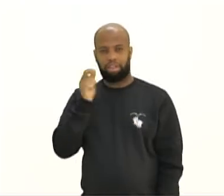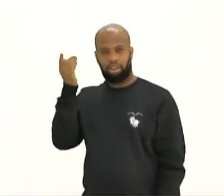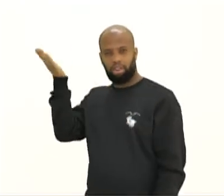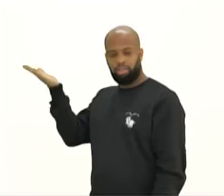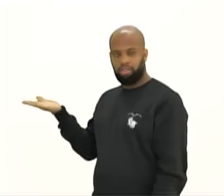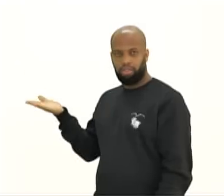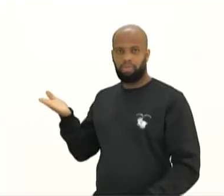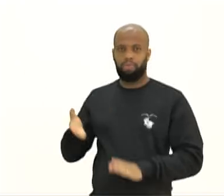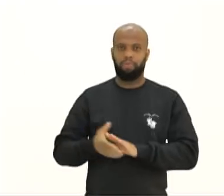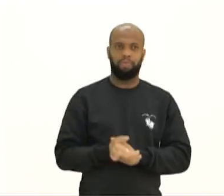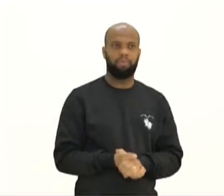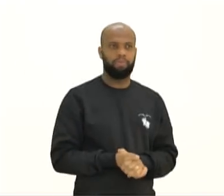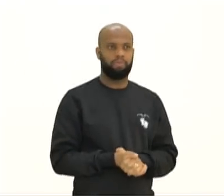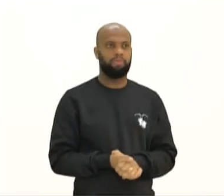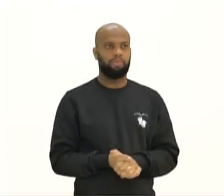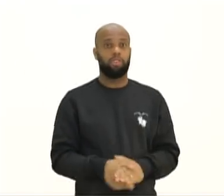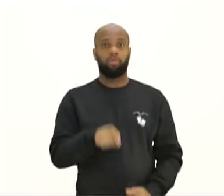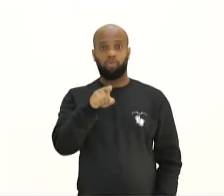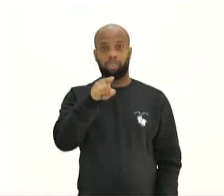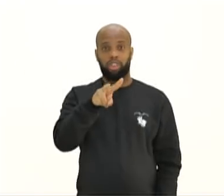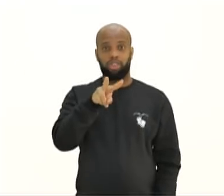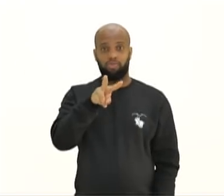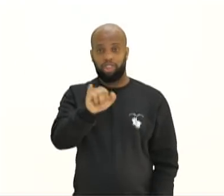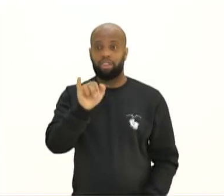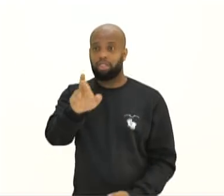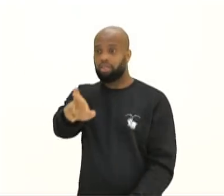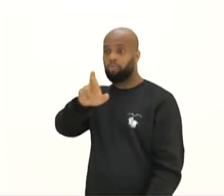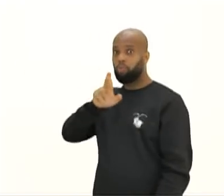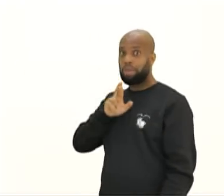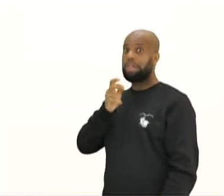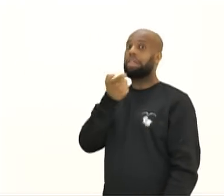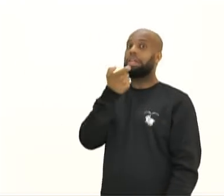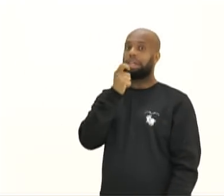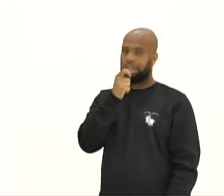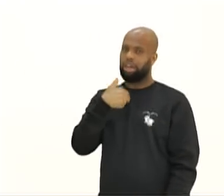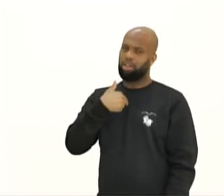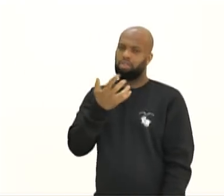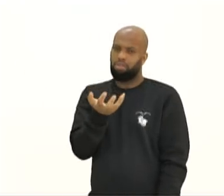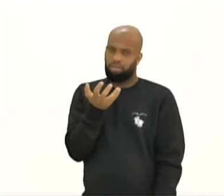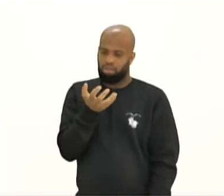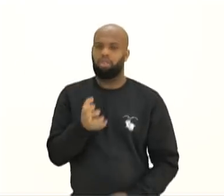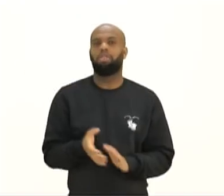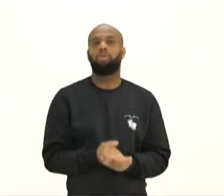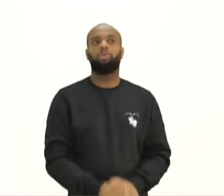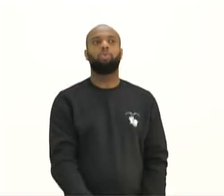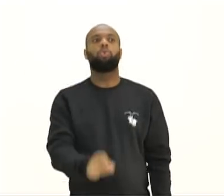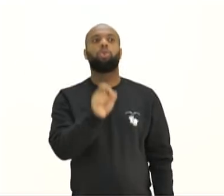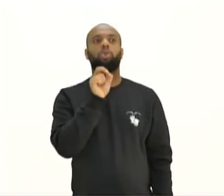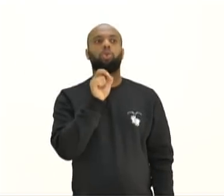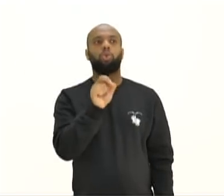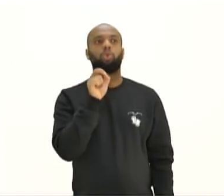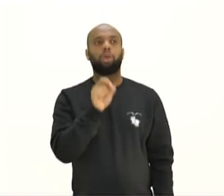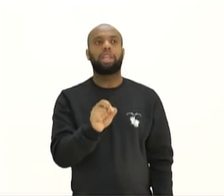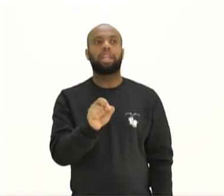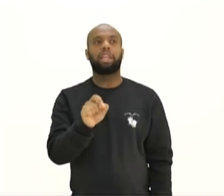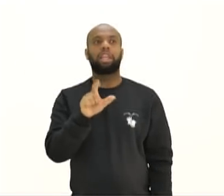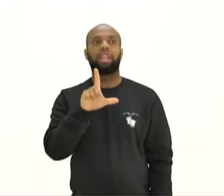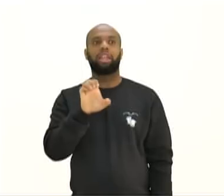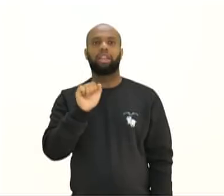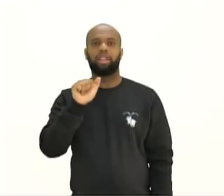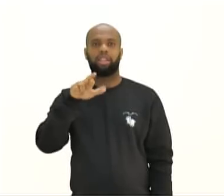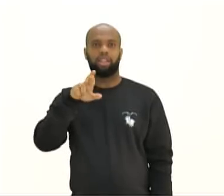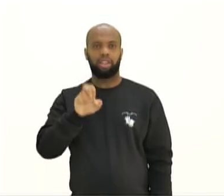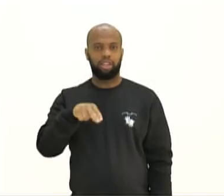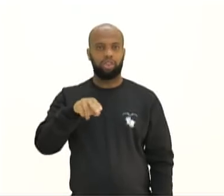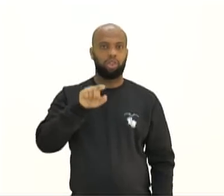while volunteering? Então você vai me responder, em inglês de preferência, o que ela learn. Vamos